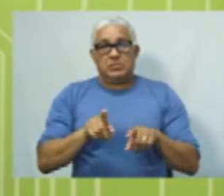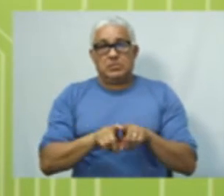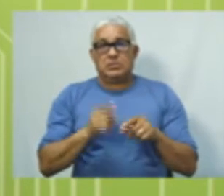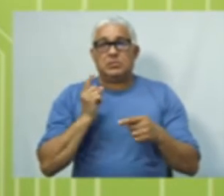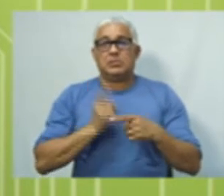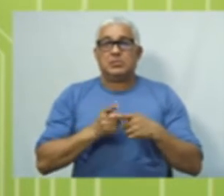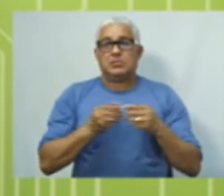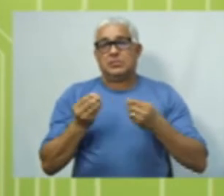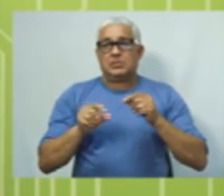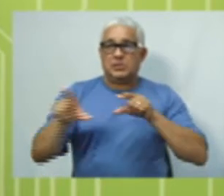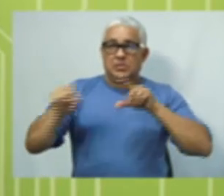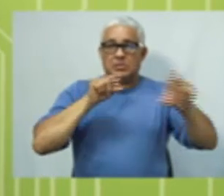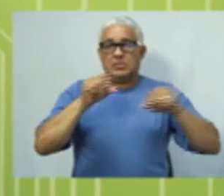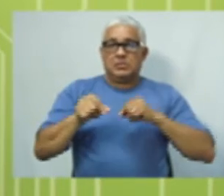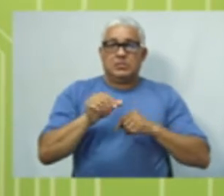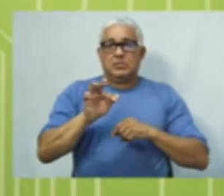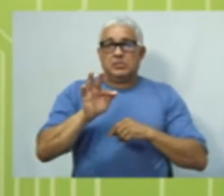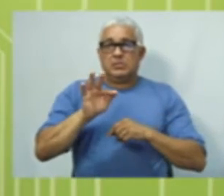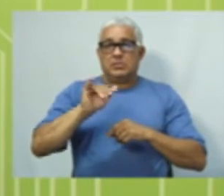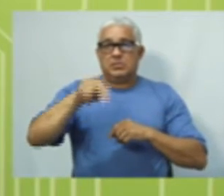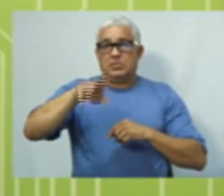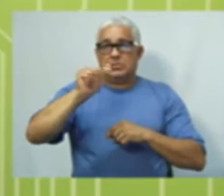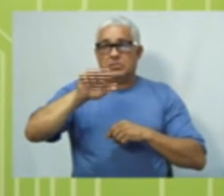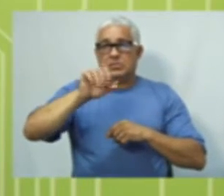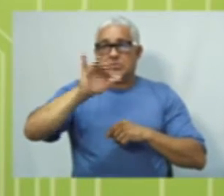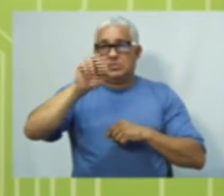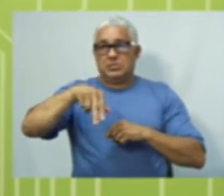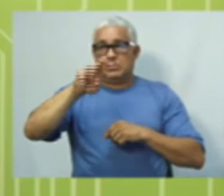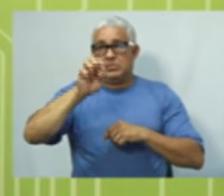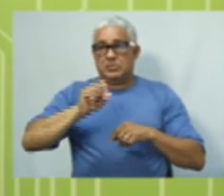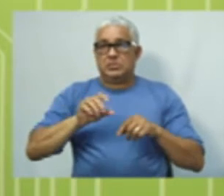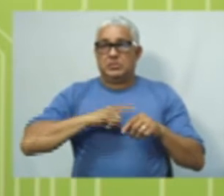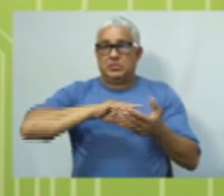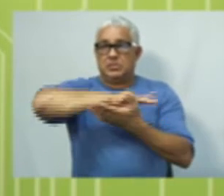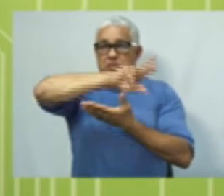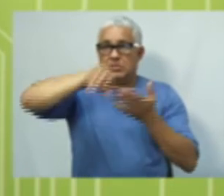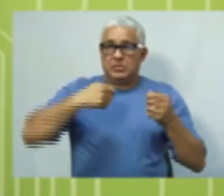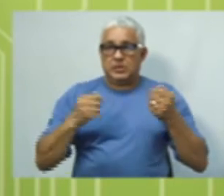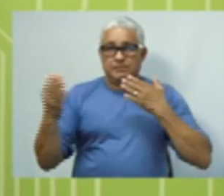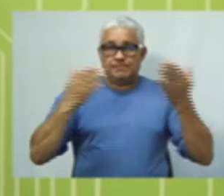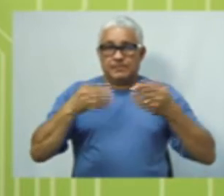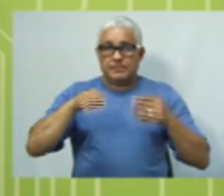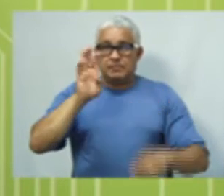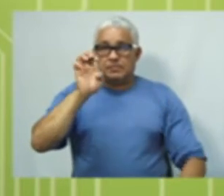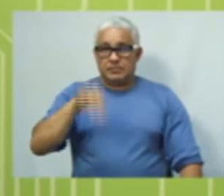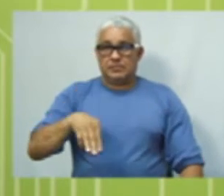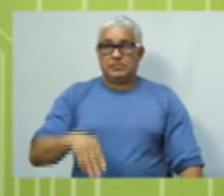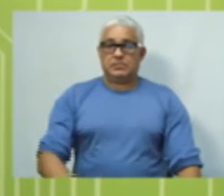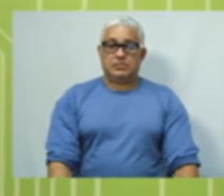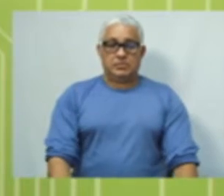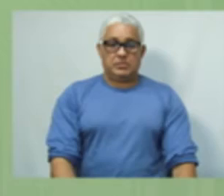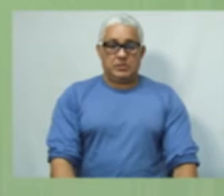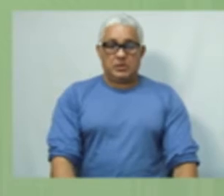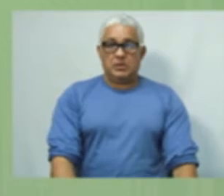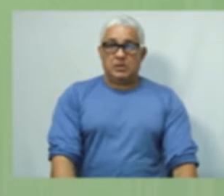porque opções de financiamentos nós temos diversas, mas elas têm que ser bem analisadas, correto? Vamos seguir.